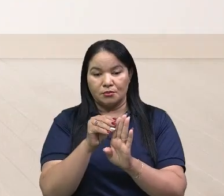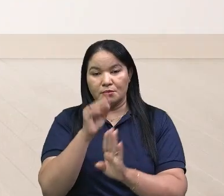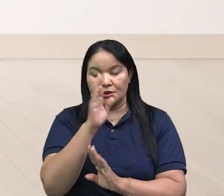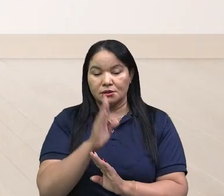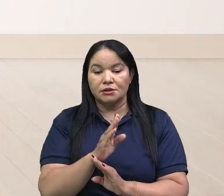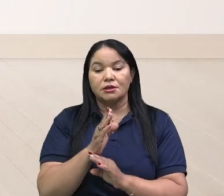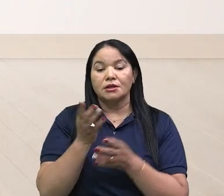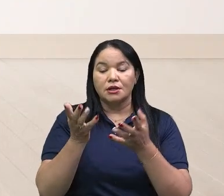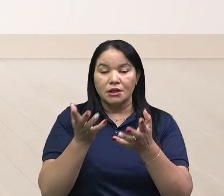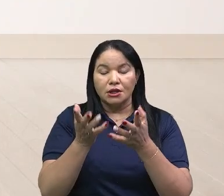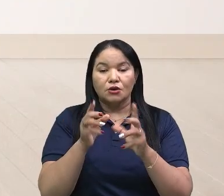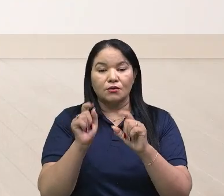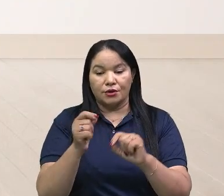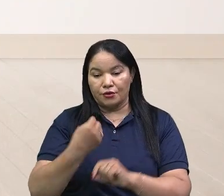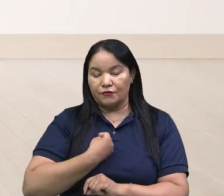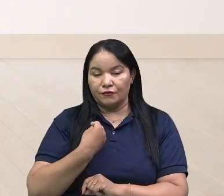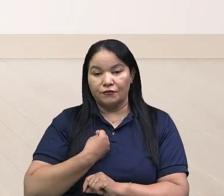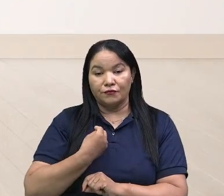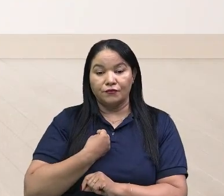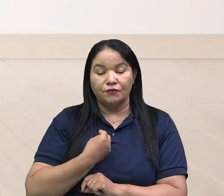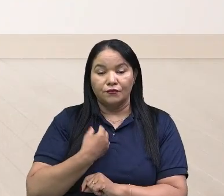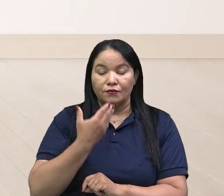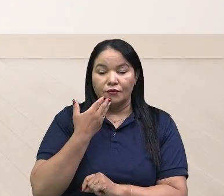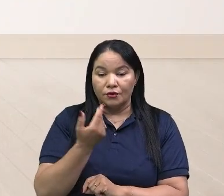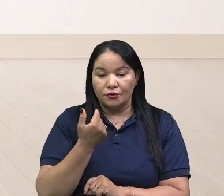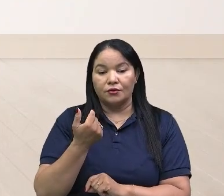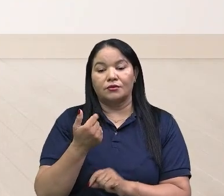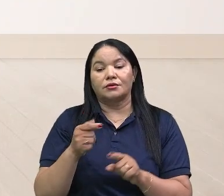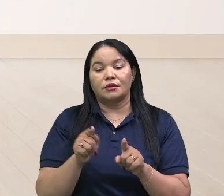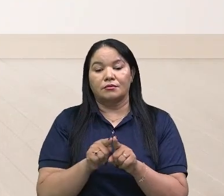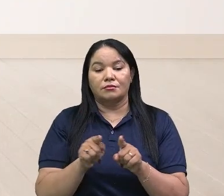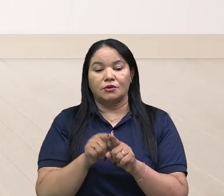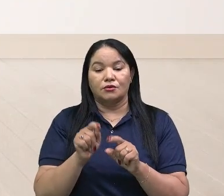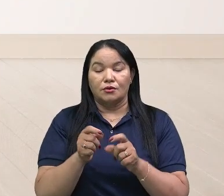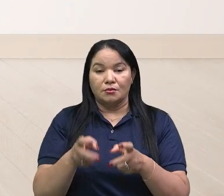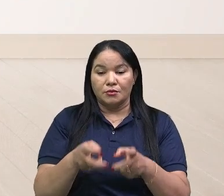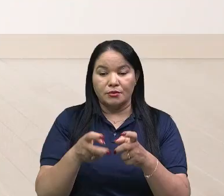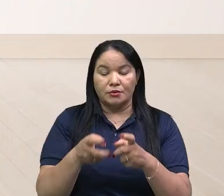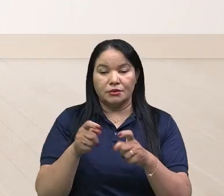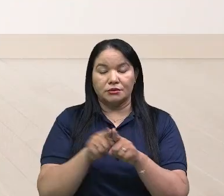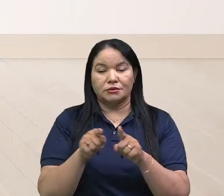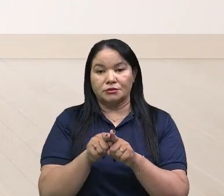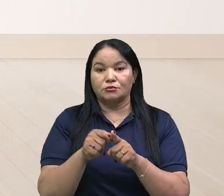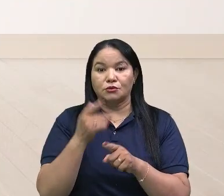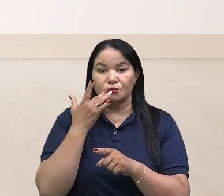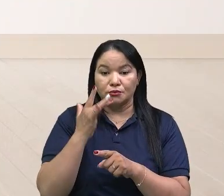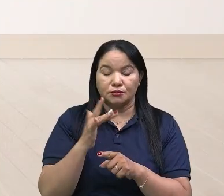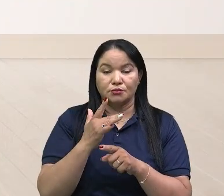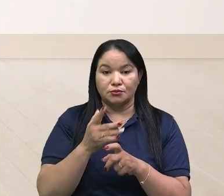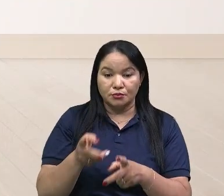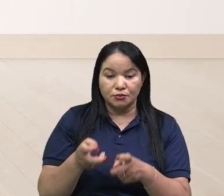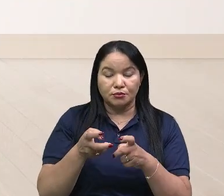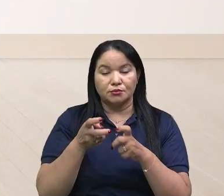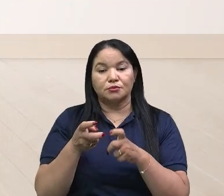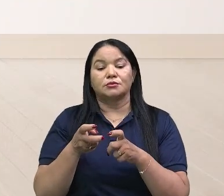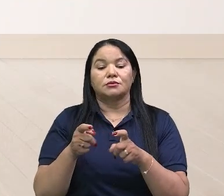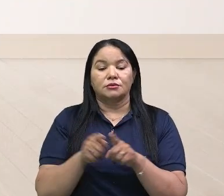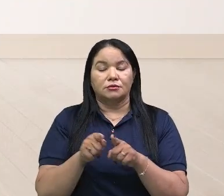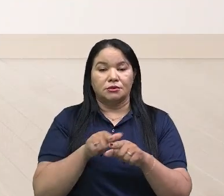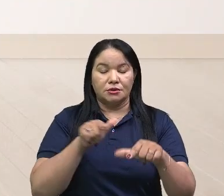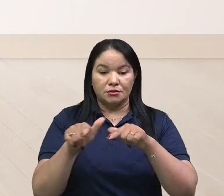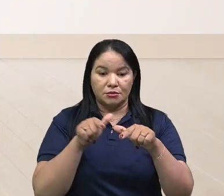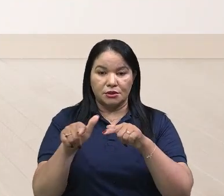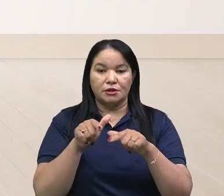busca de oportunidades como mineração e exploração de ouro. Então vieram para cá para trabalhar nesses garimpos